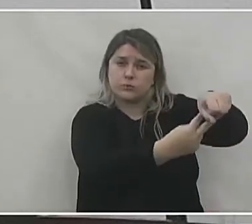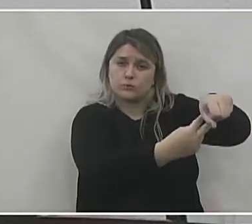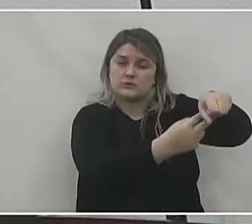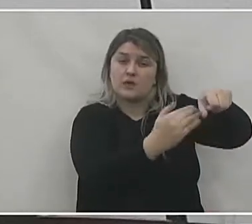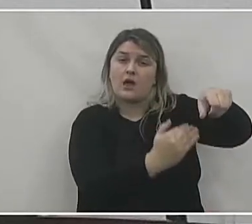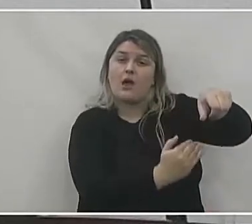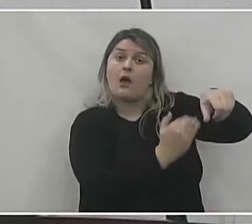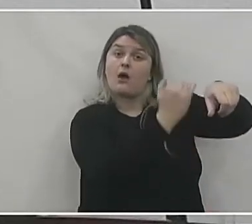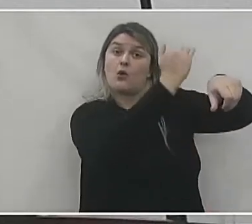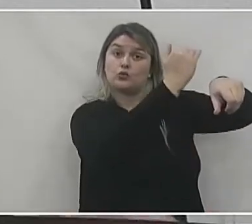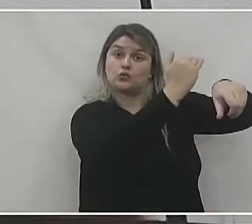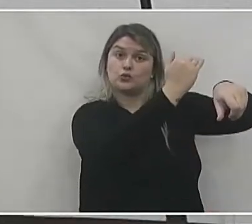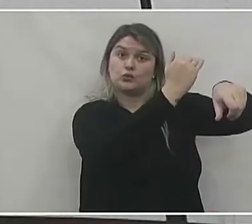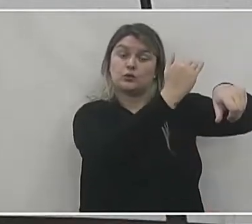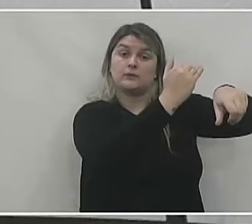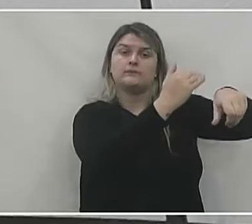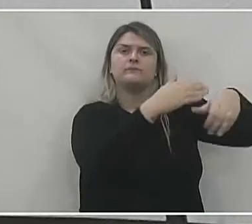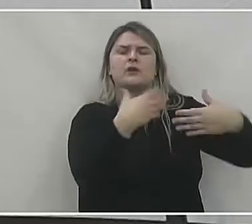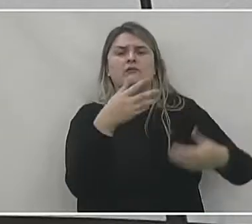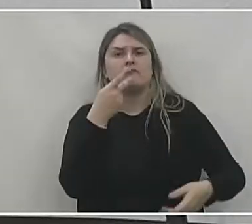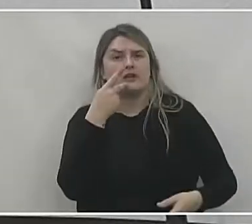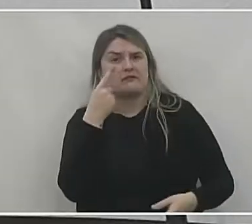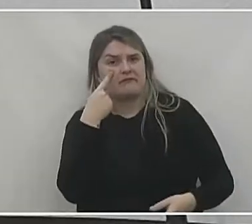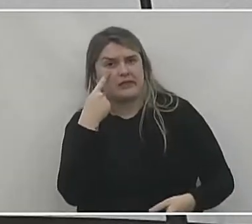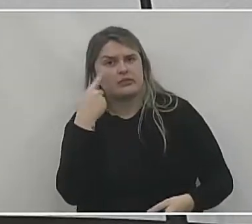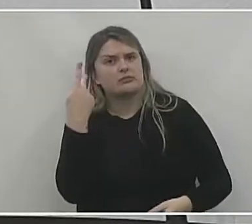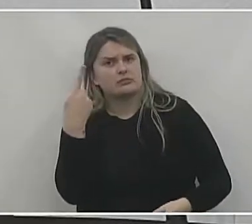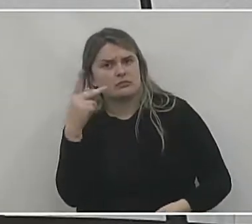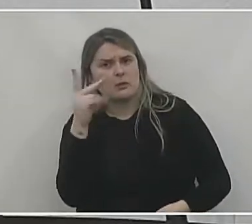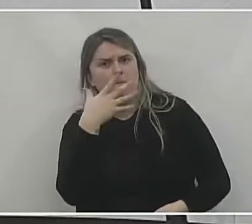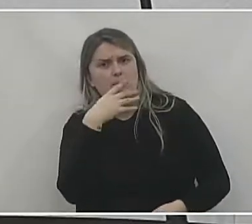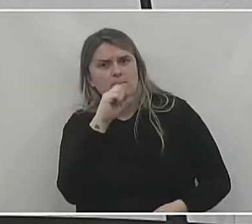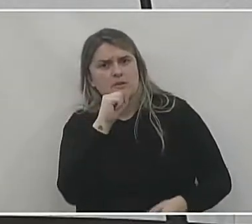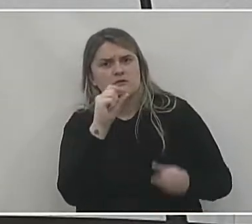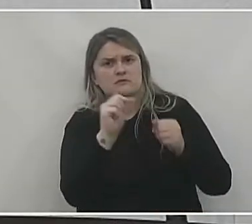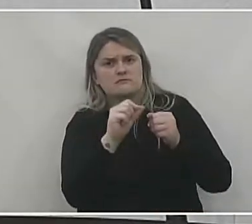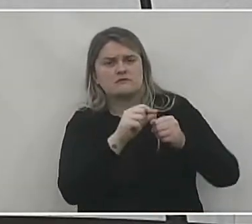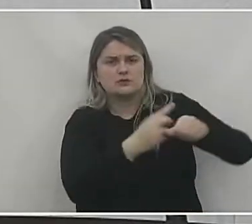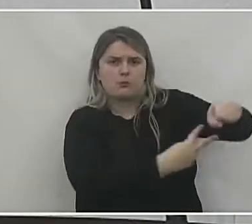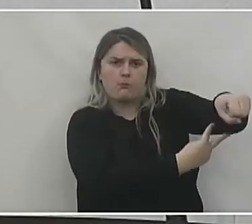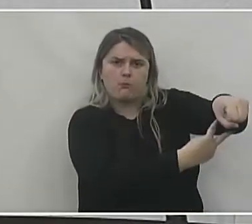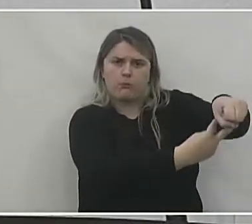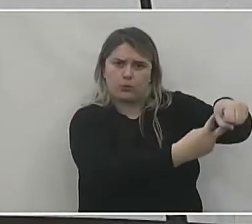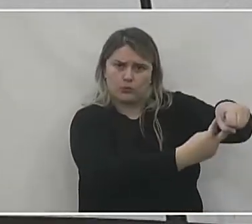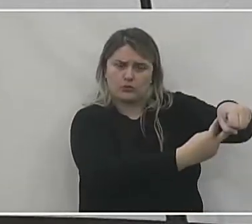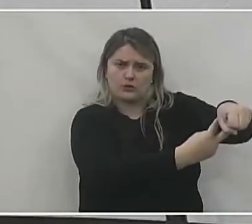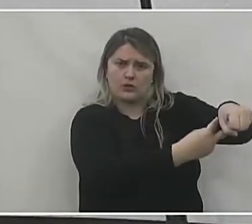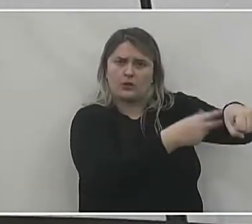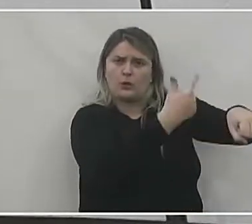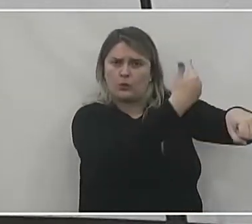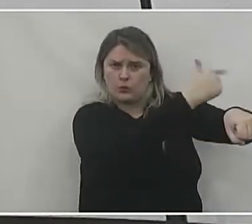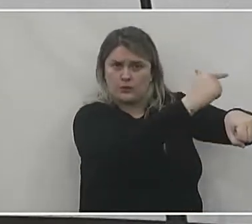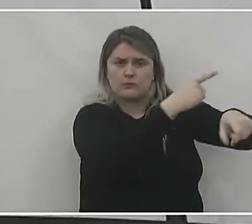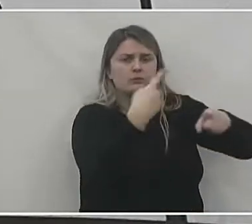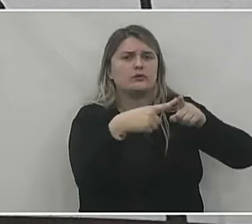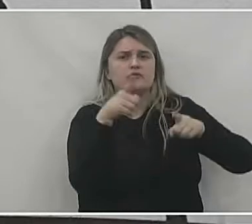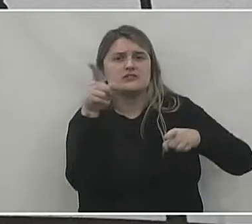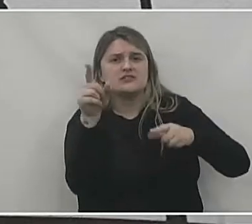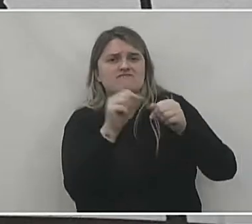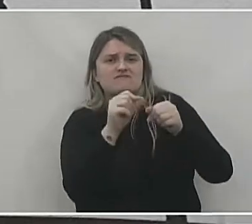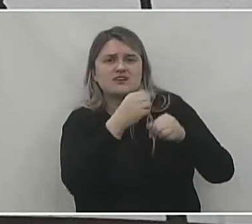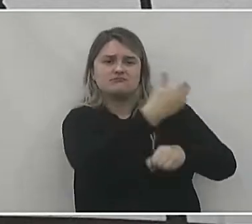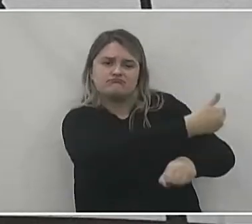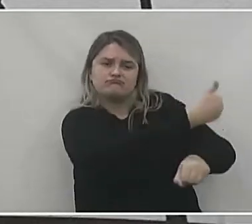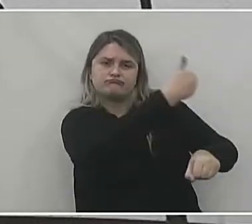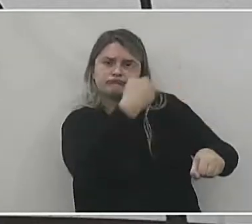isolamento. E aí eu disse para o governador, veja, teu pai fez a ponte do Mises Caramela, por que você não faz a